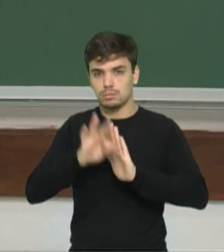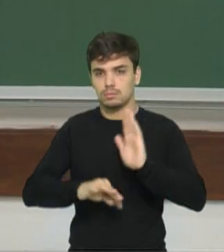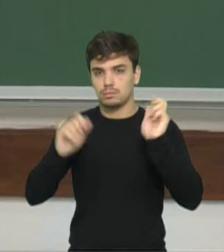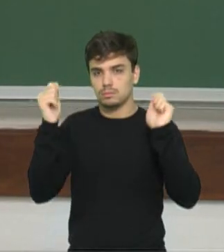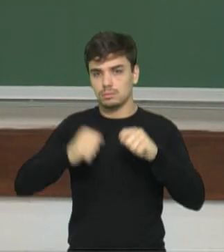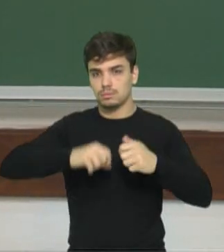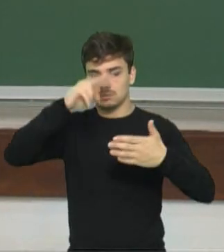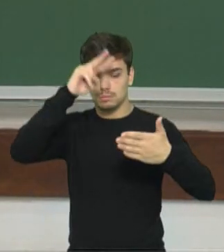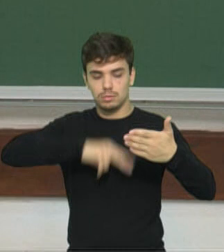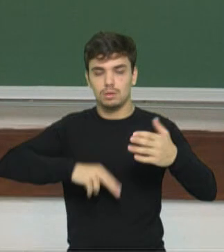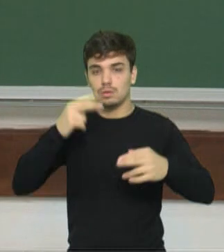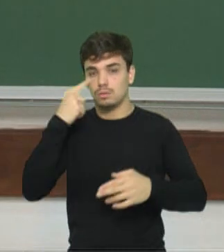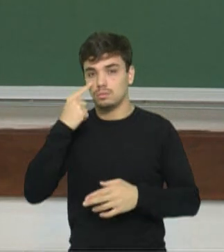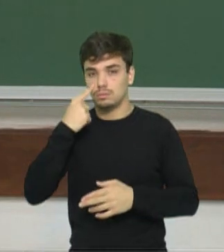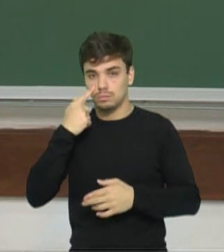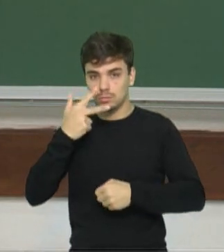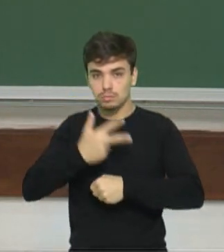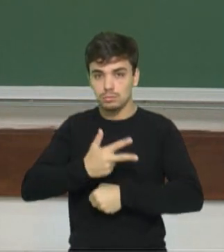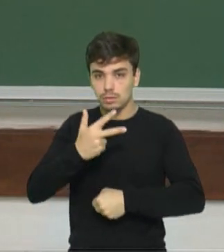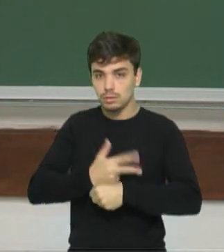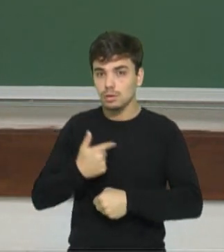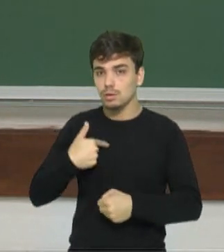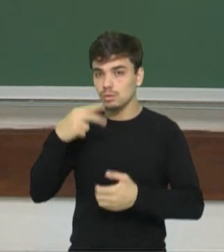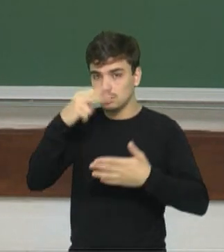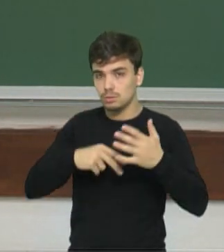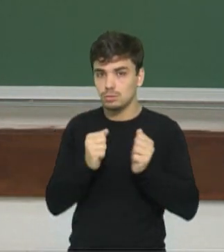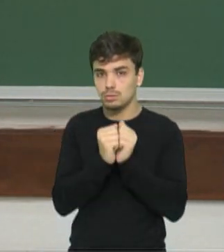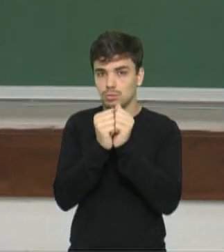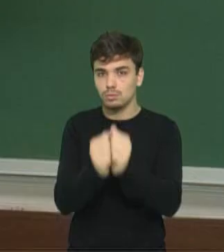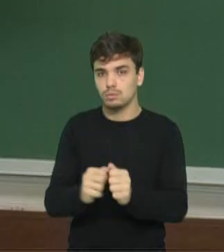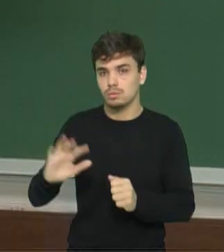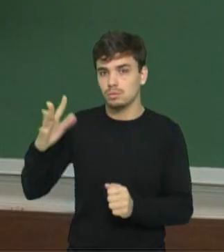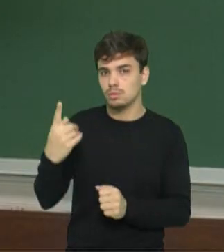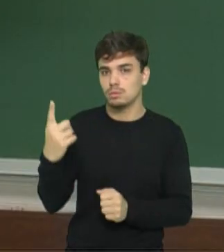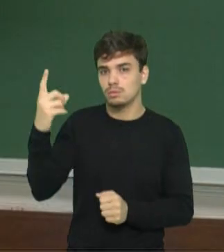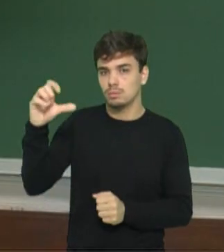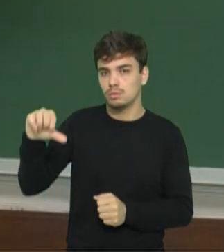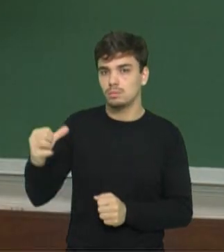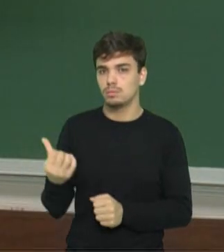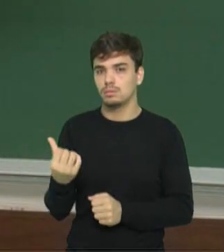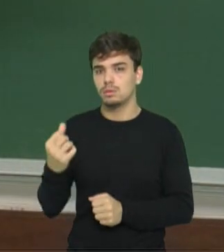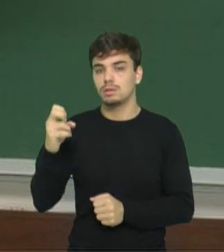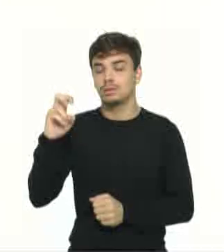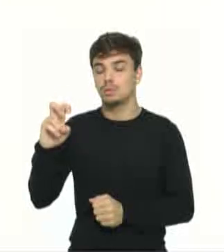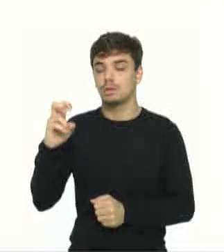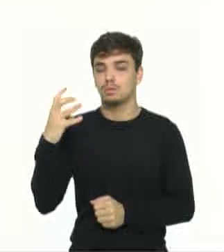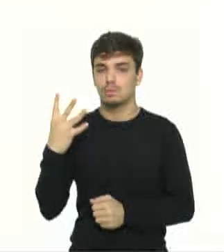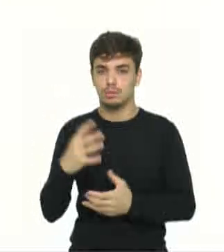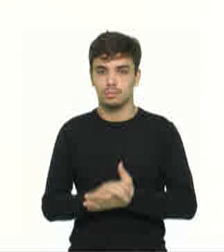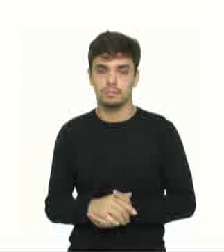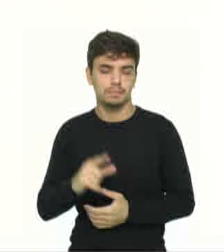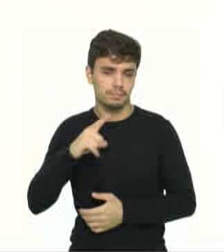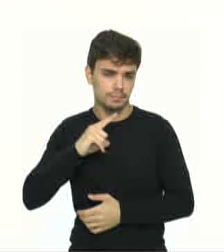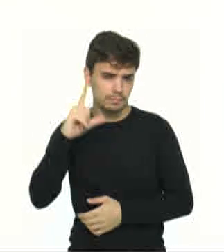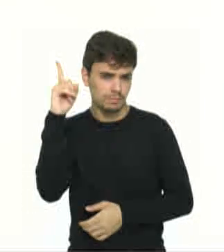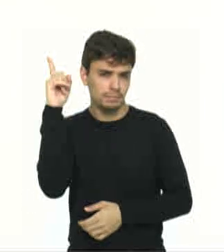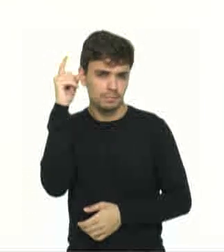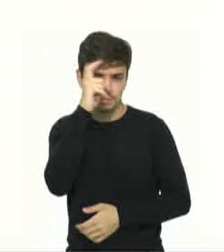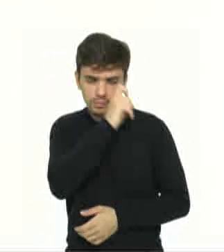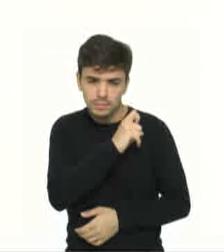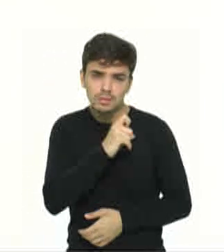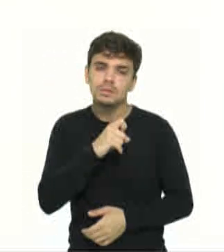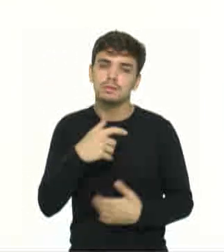No caso da Guatemala, vou ler junto com vocês, no caso da Guatemala em 1954, teria sido difícil, de